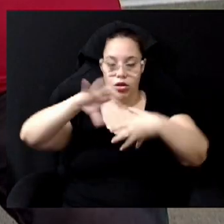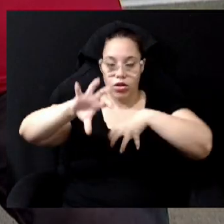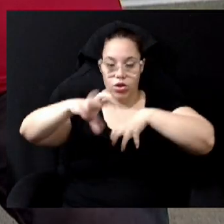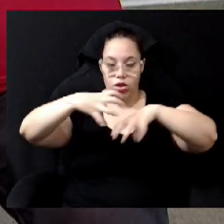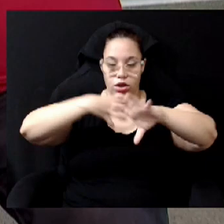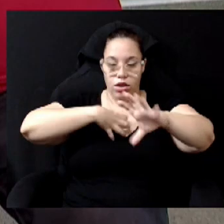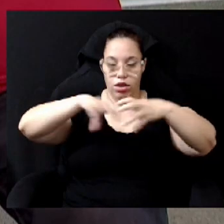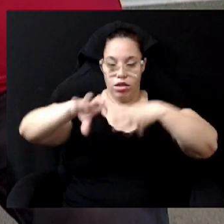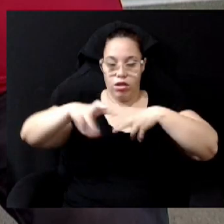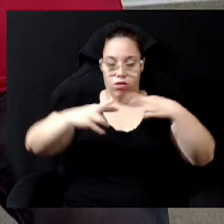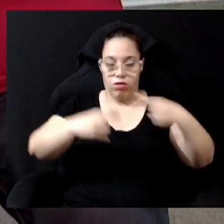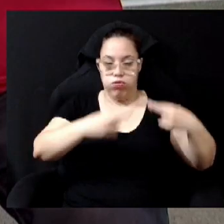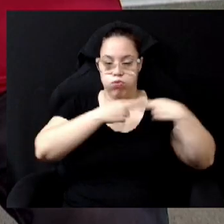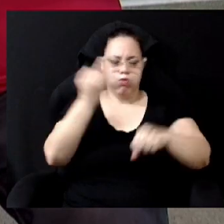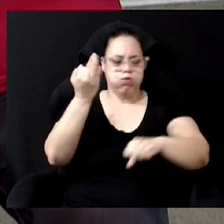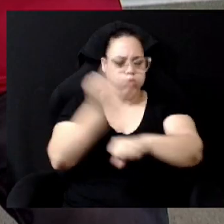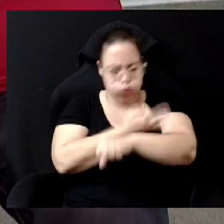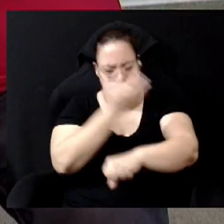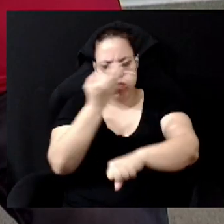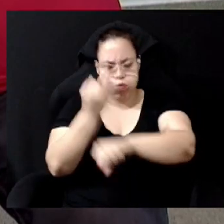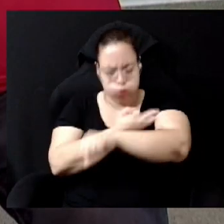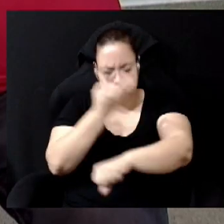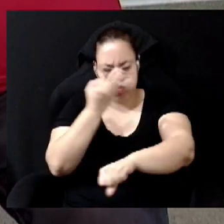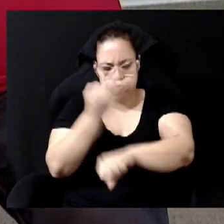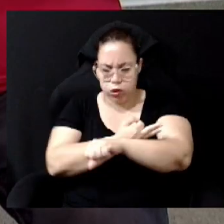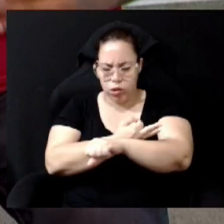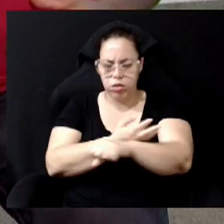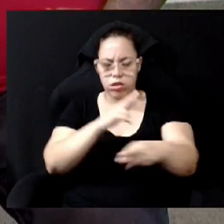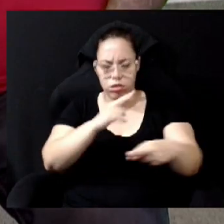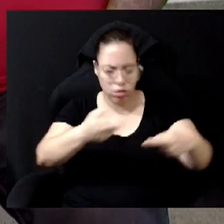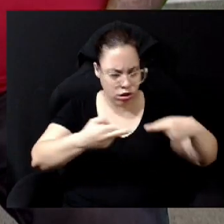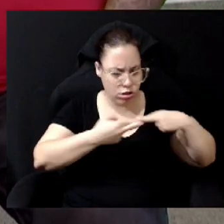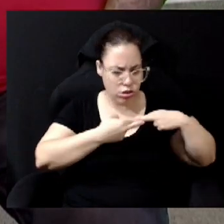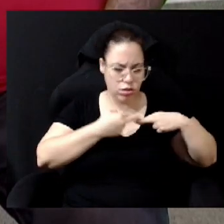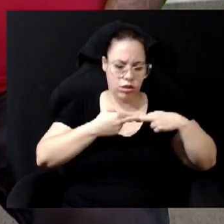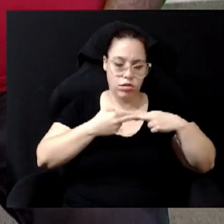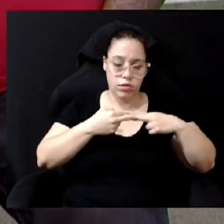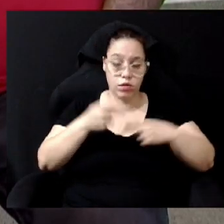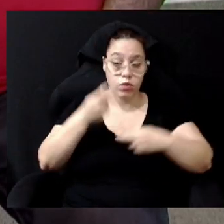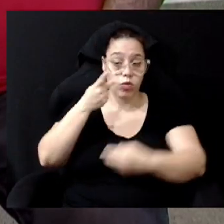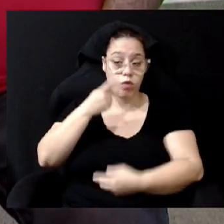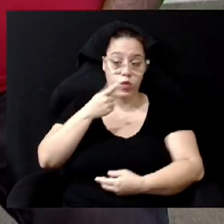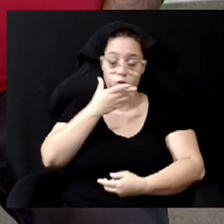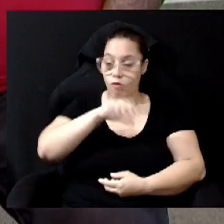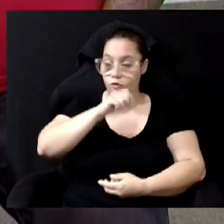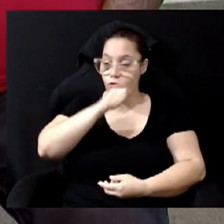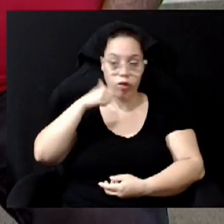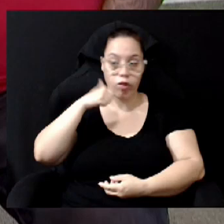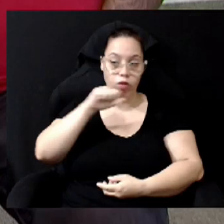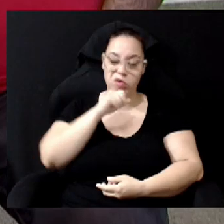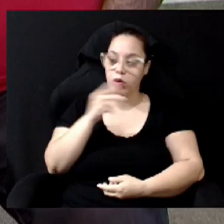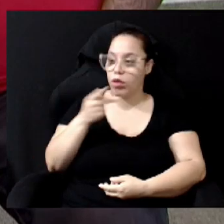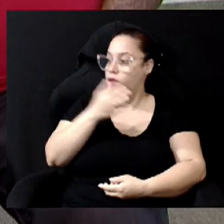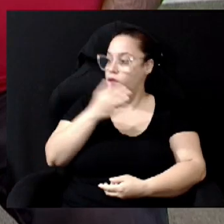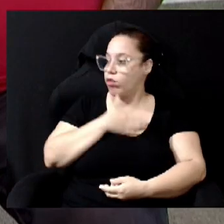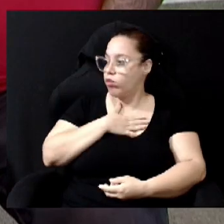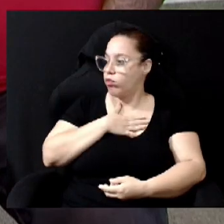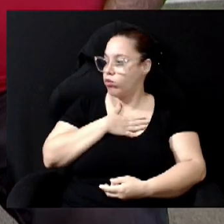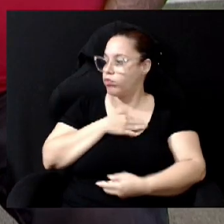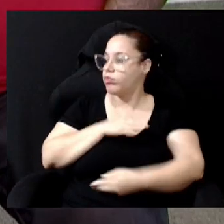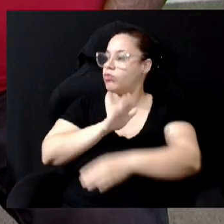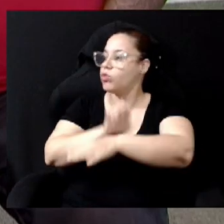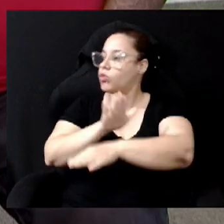resiliência, do autocuidado, do respeito entre pares, mas é um espaço que a gente pode falar, ser a gente mesmo, né? Cuidar das nossas